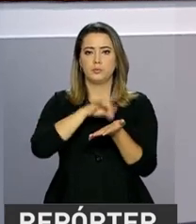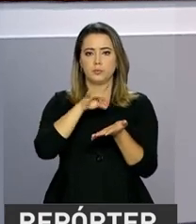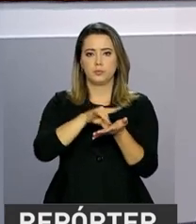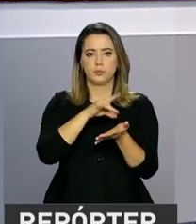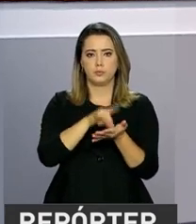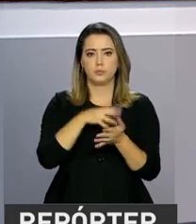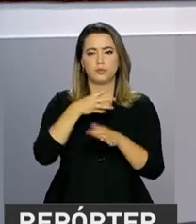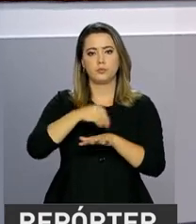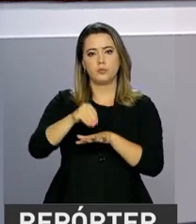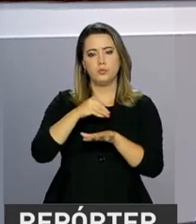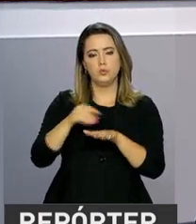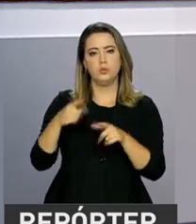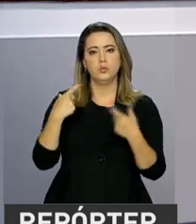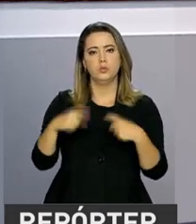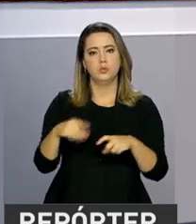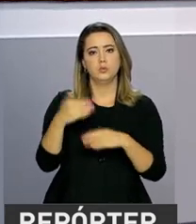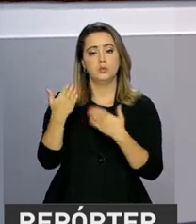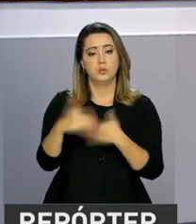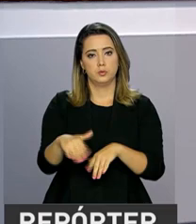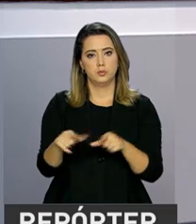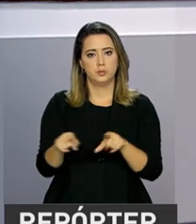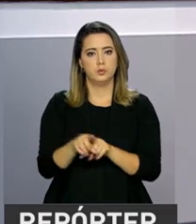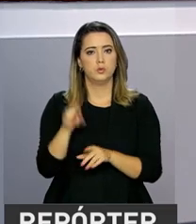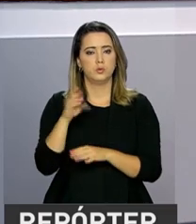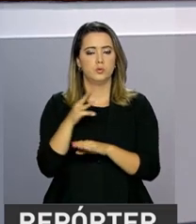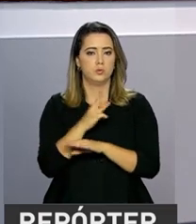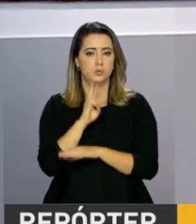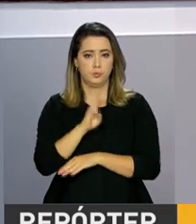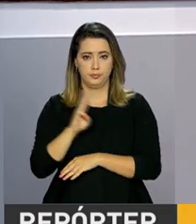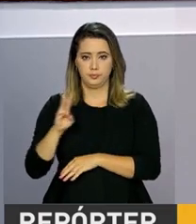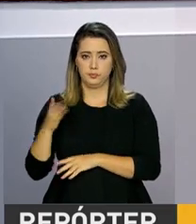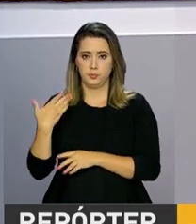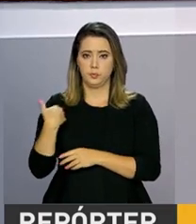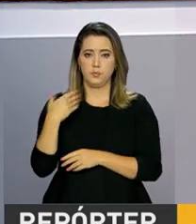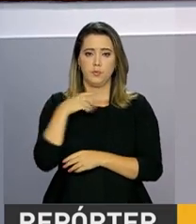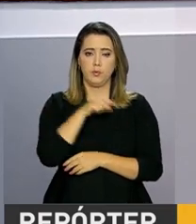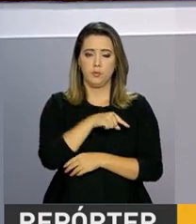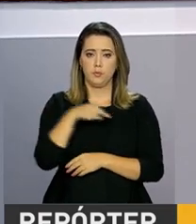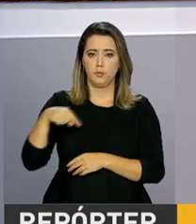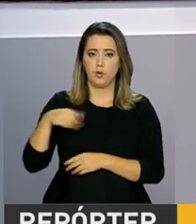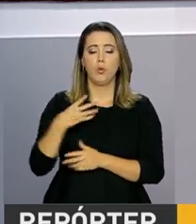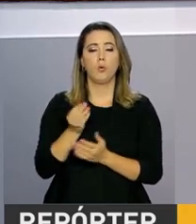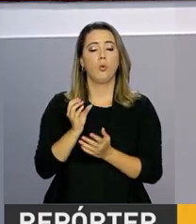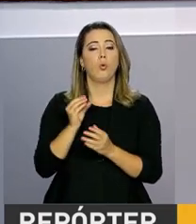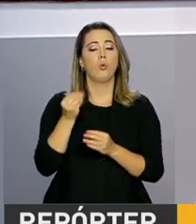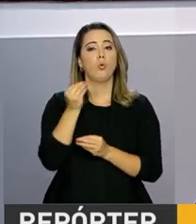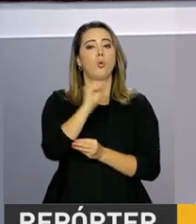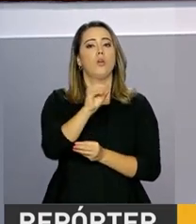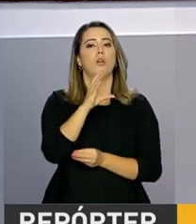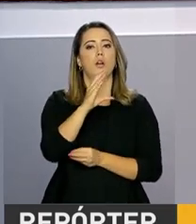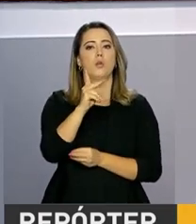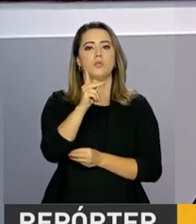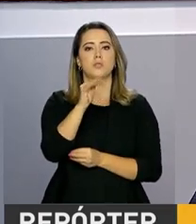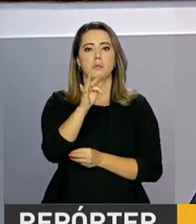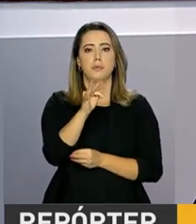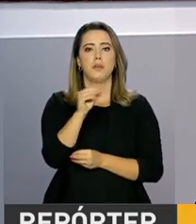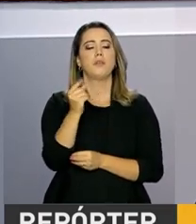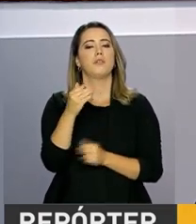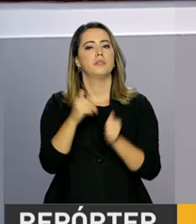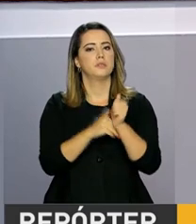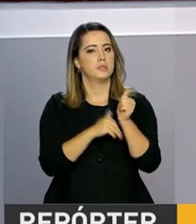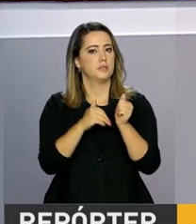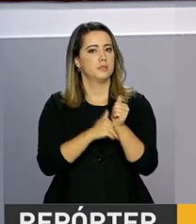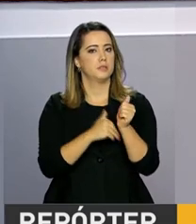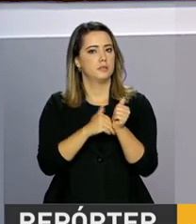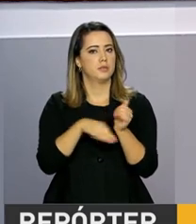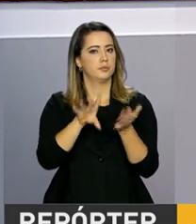que informa os locais da prova basta acessar o sistema enade na internet e fornecer cpf e senha